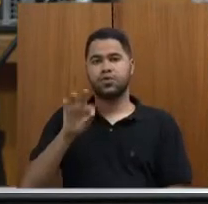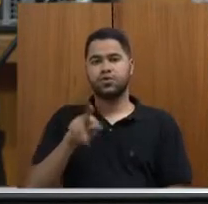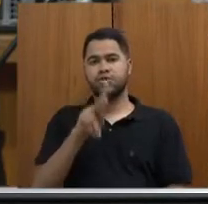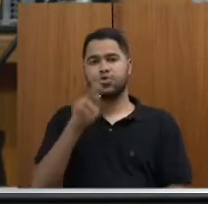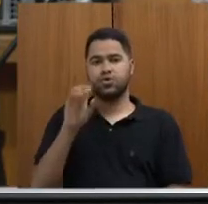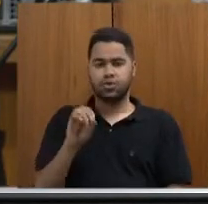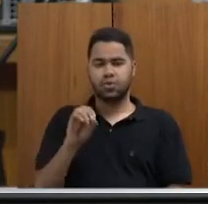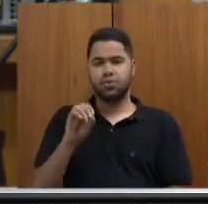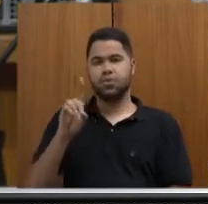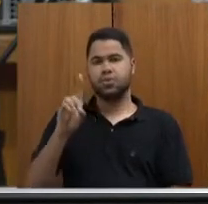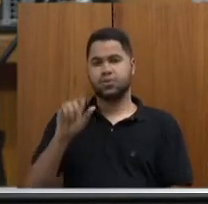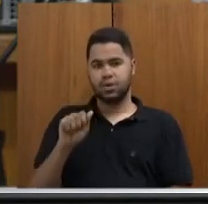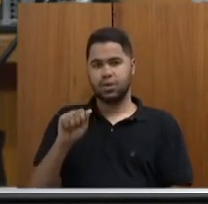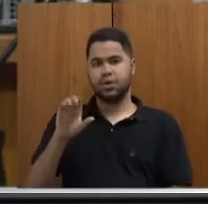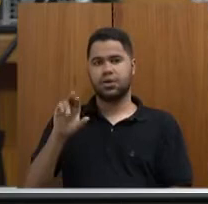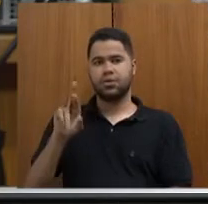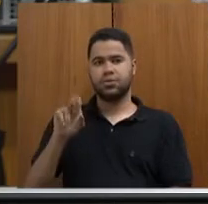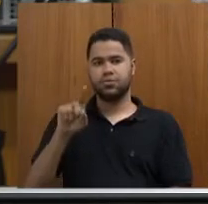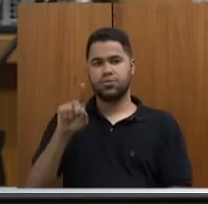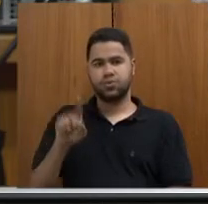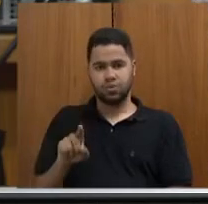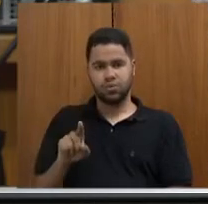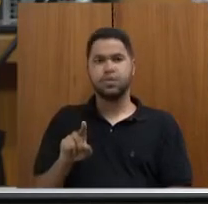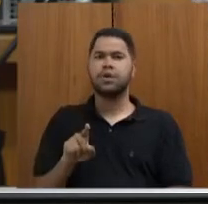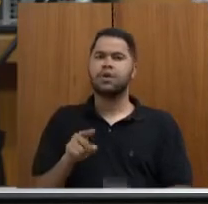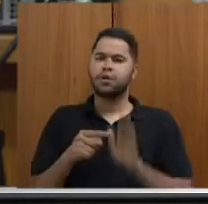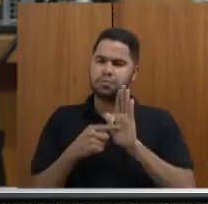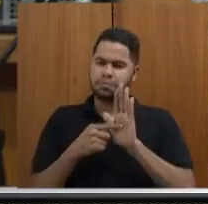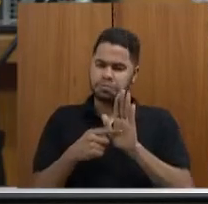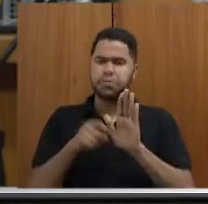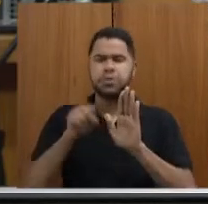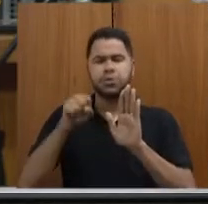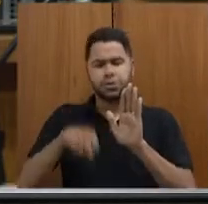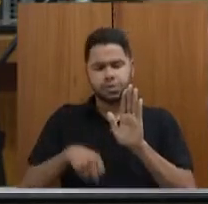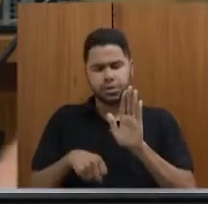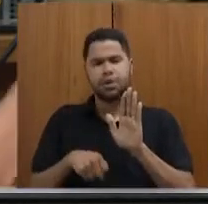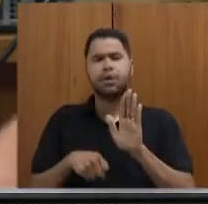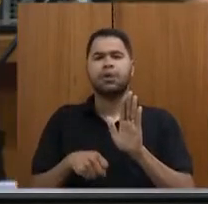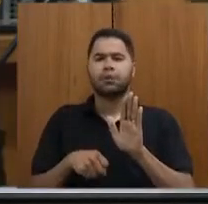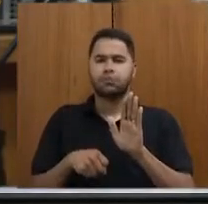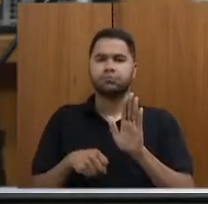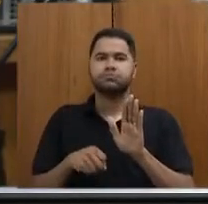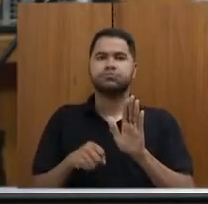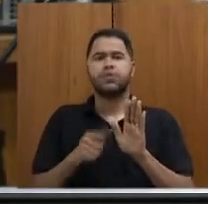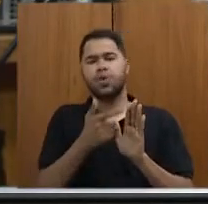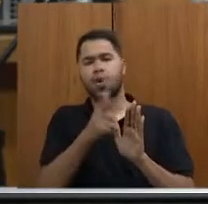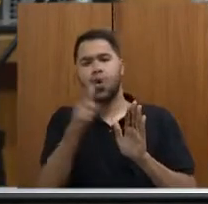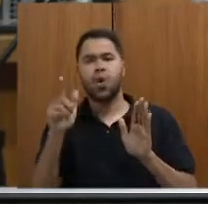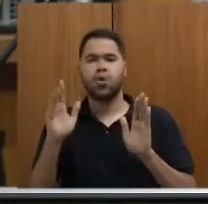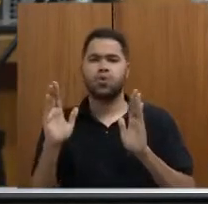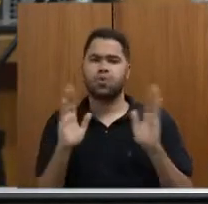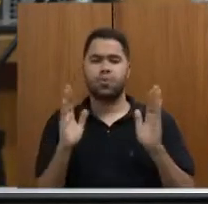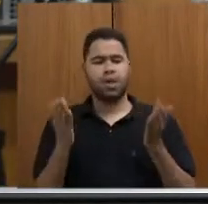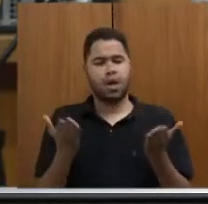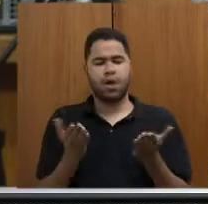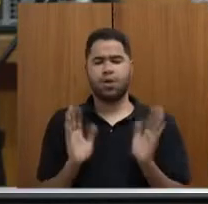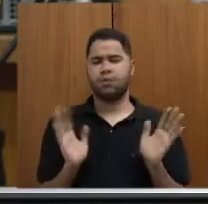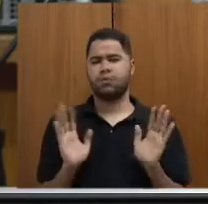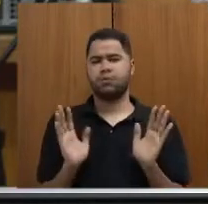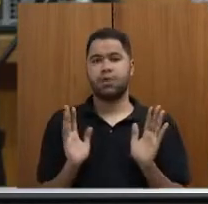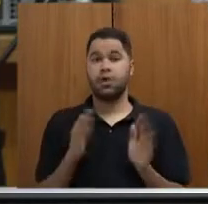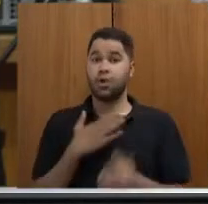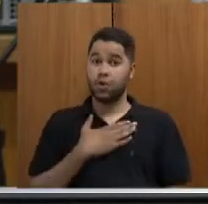é esse o objetivo. Há manifestações, sim, outros tipos de manifestações, mas em outros momentos. Então, eu gostaria que a